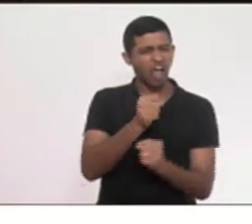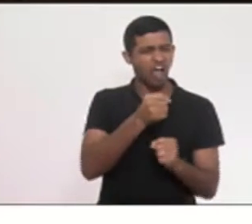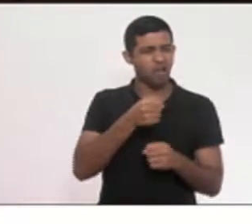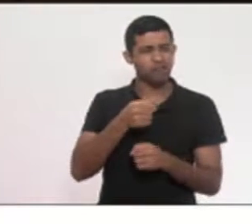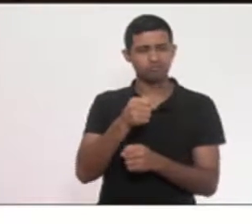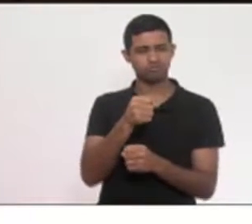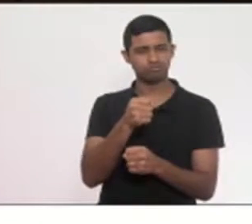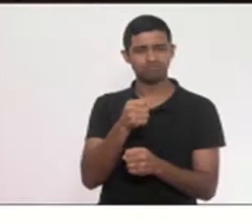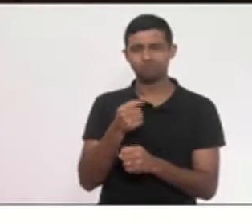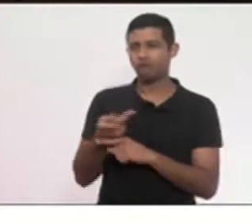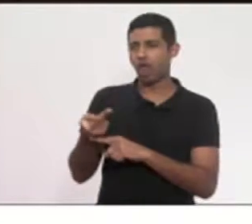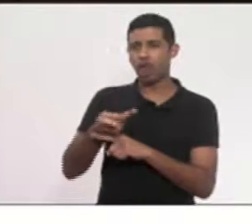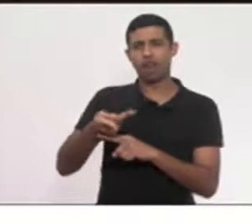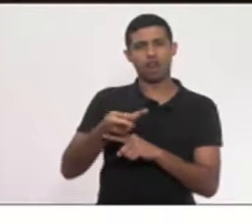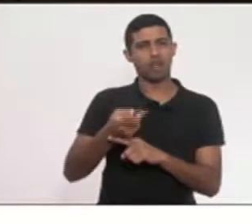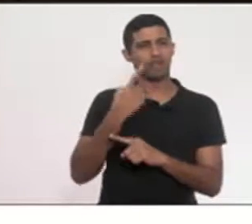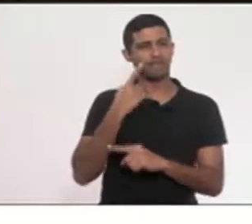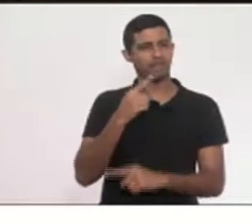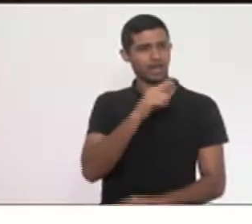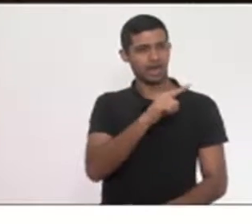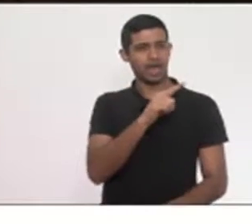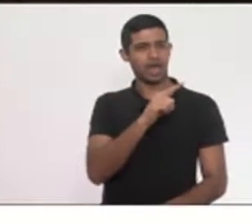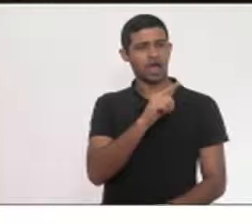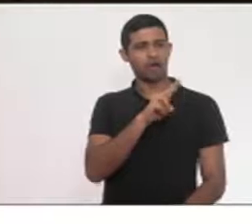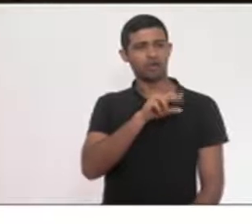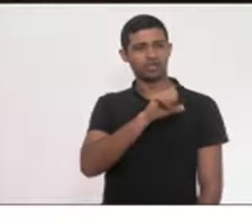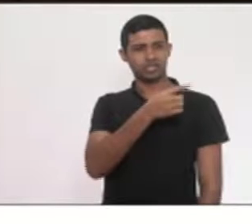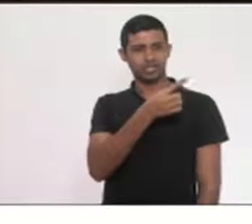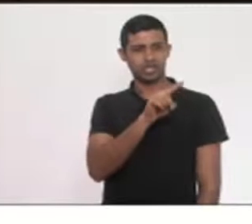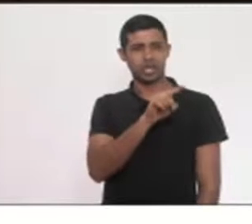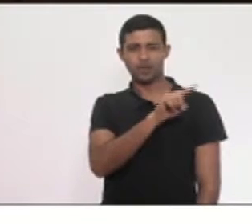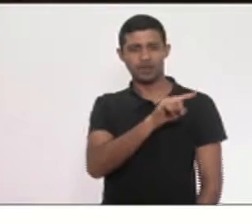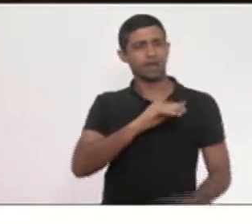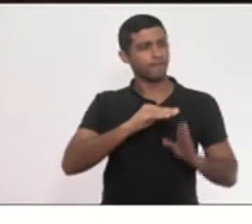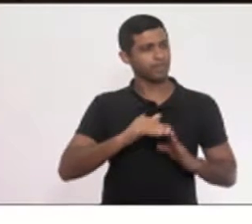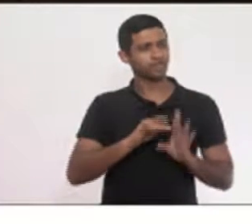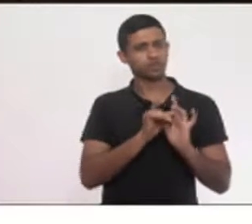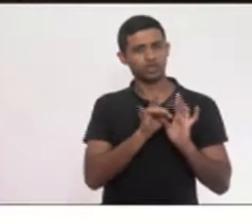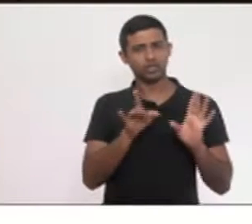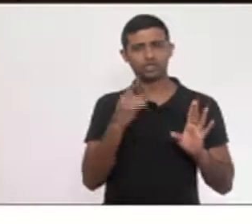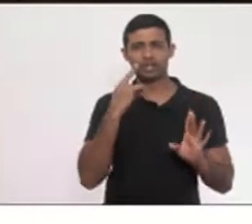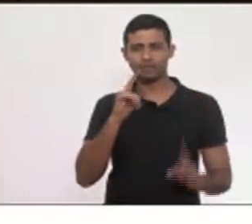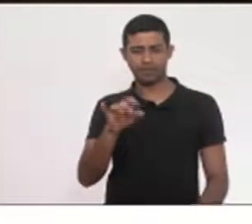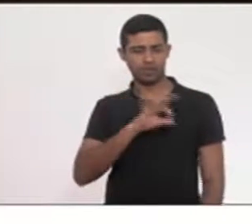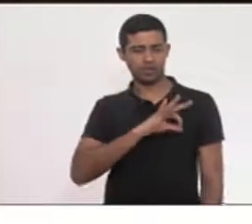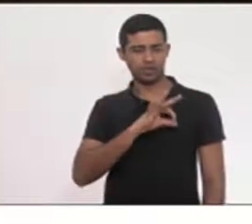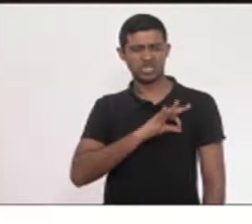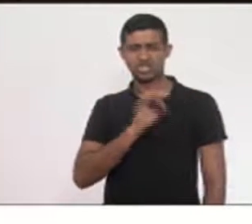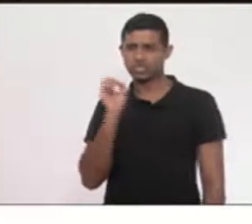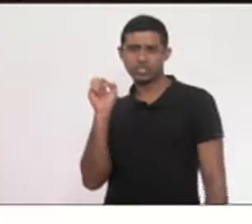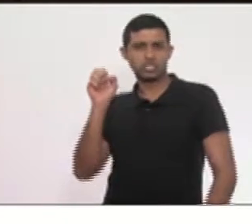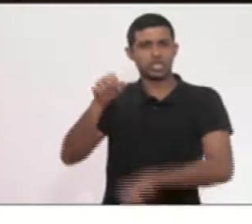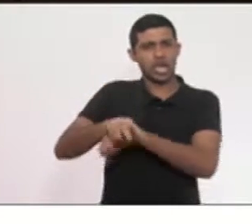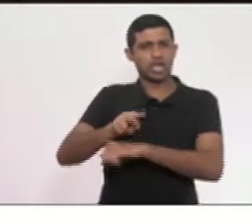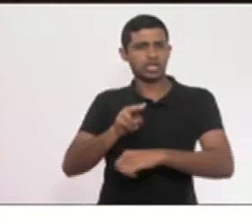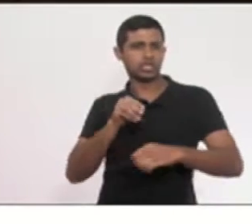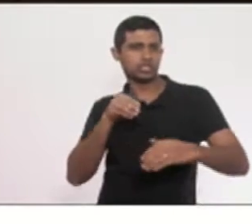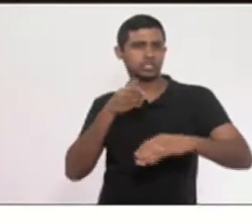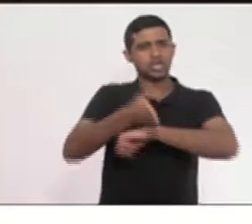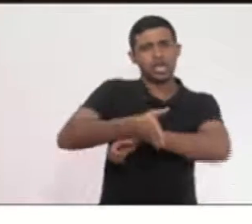Geral da União pediu autorização para que a polícia entre nas universidades e